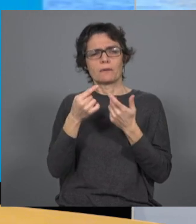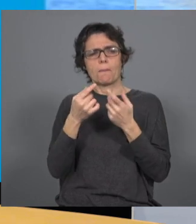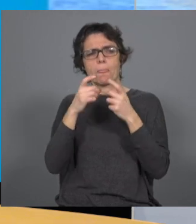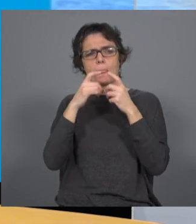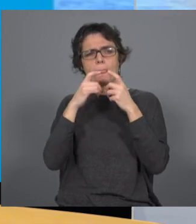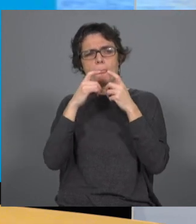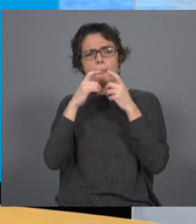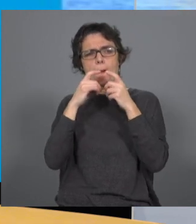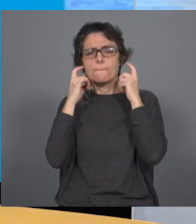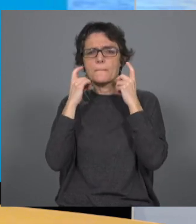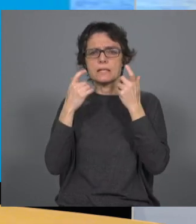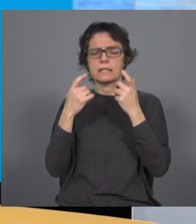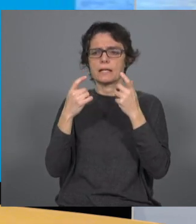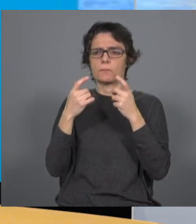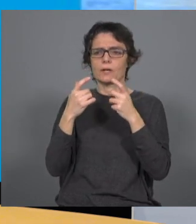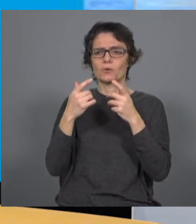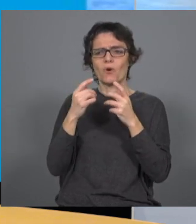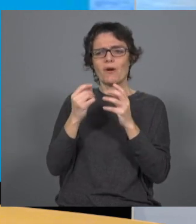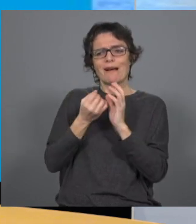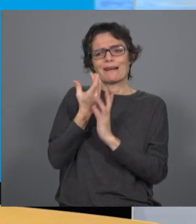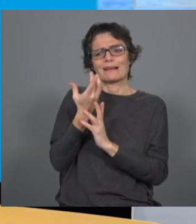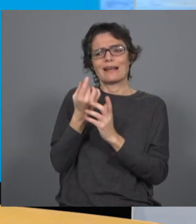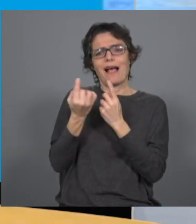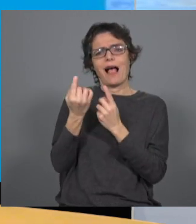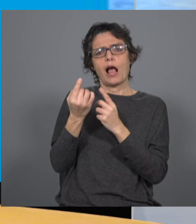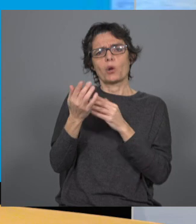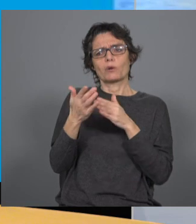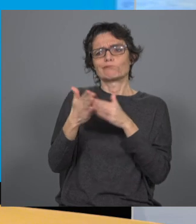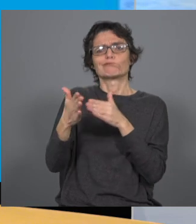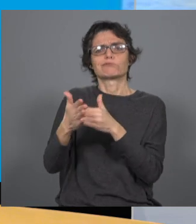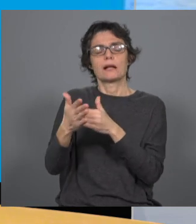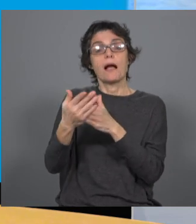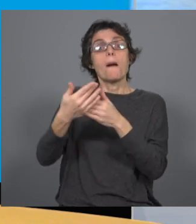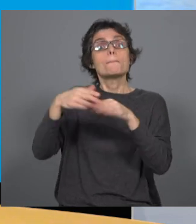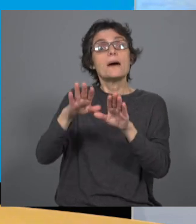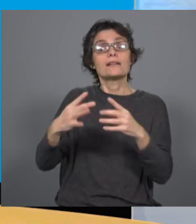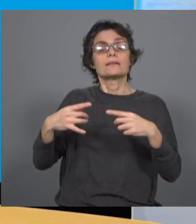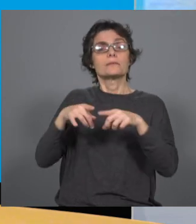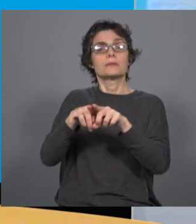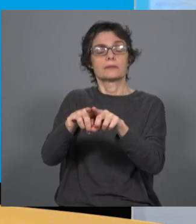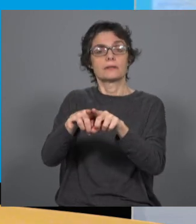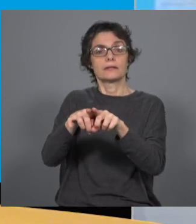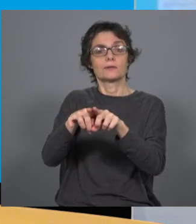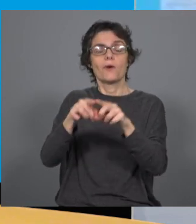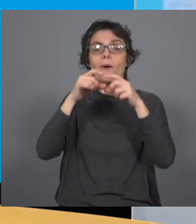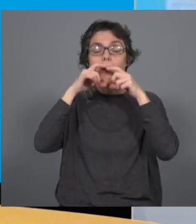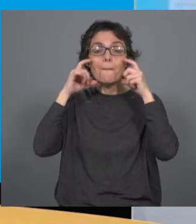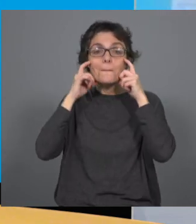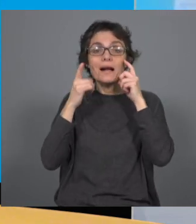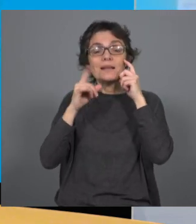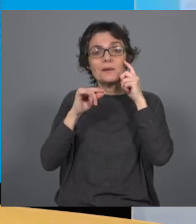também vivemos esta realidade que me empurra para o outro, porque estamos todos a experimentar uma condição de fragilidade e